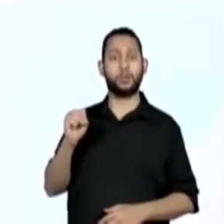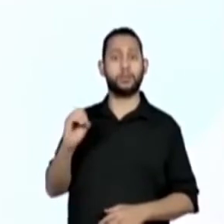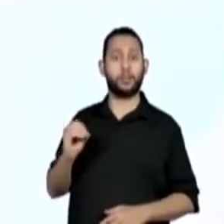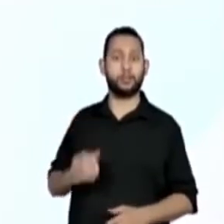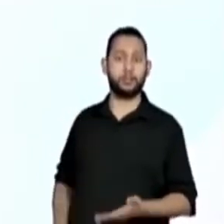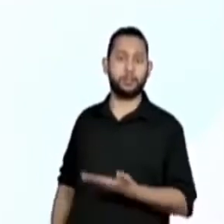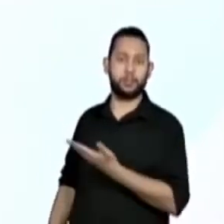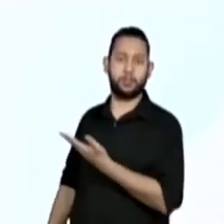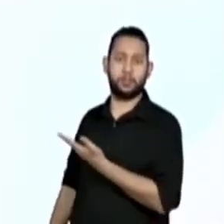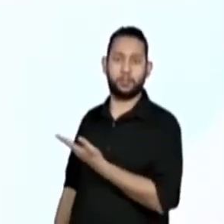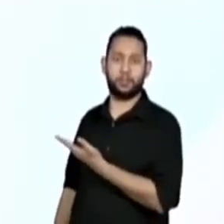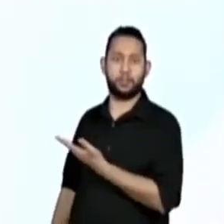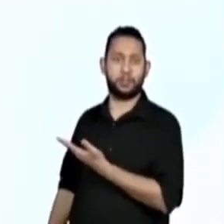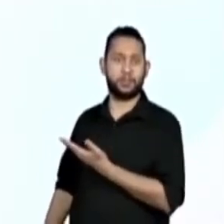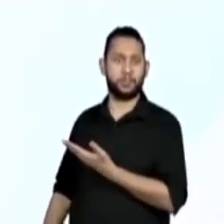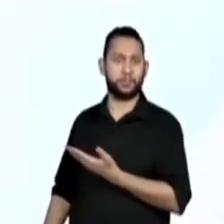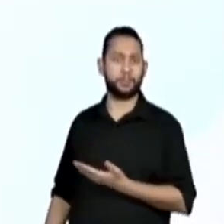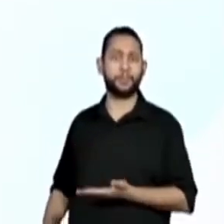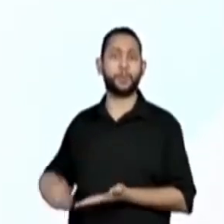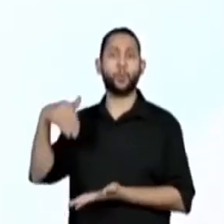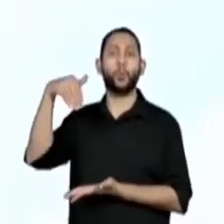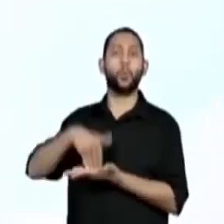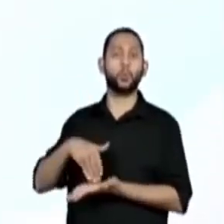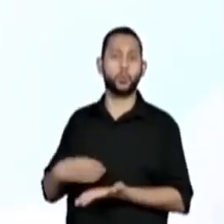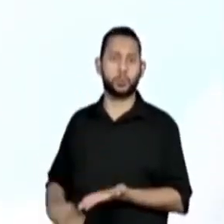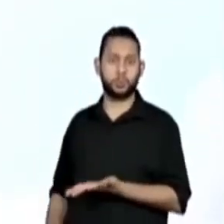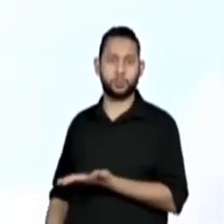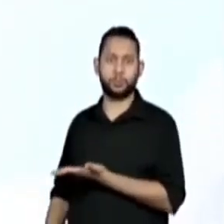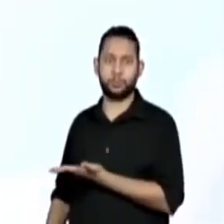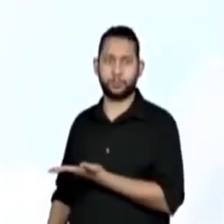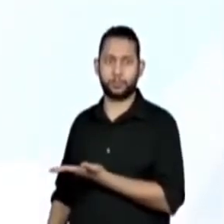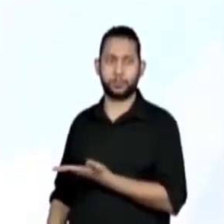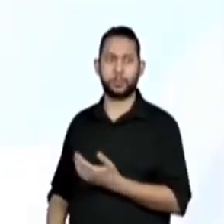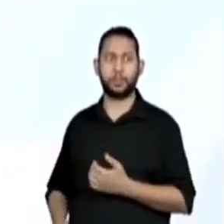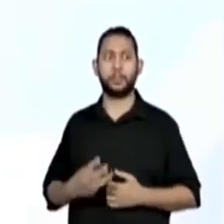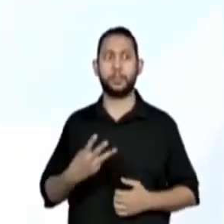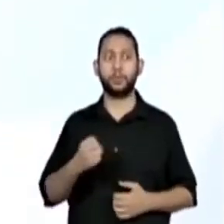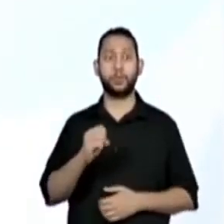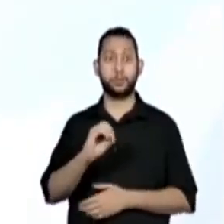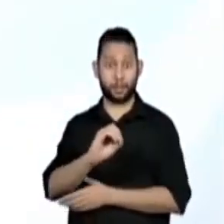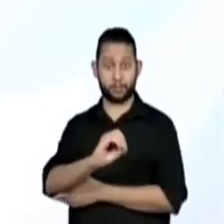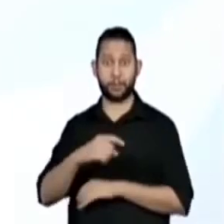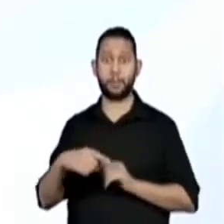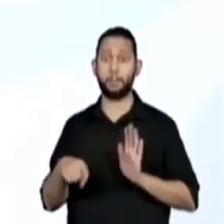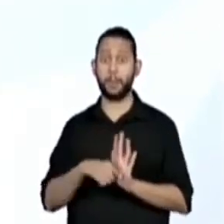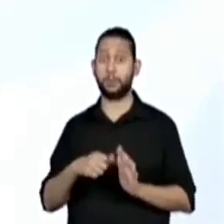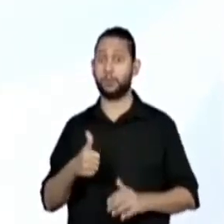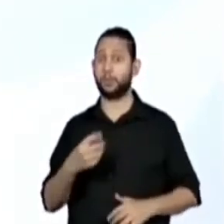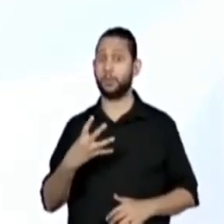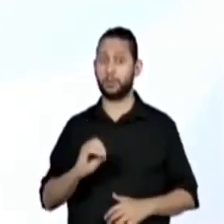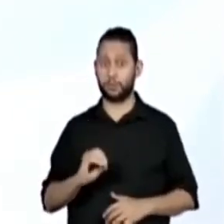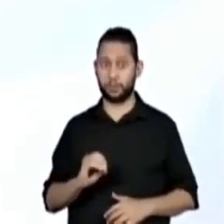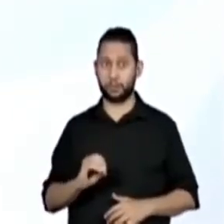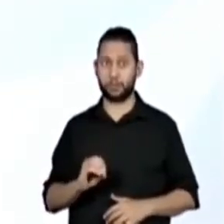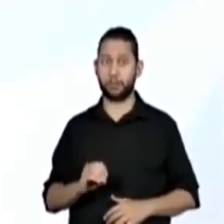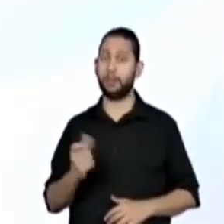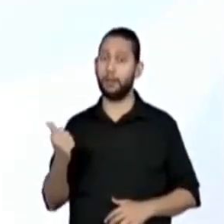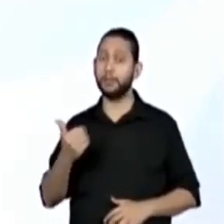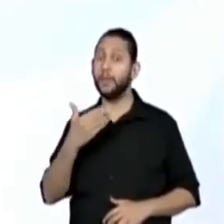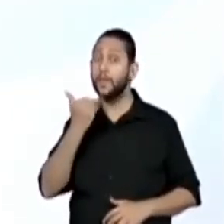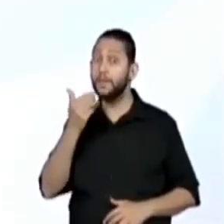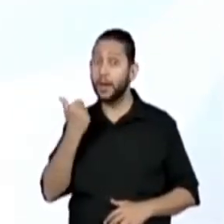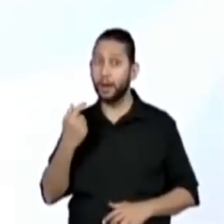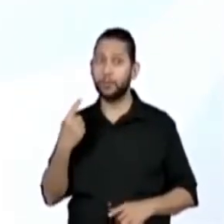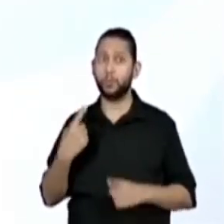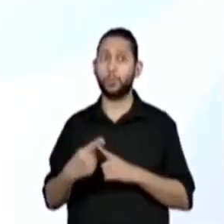Ok e a último mas não menos importante 380 - 140 essa tá